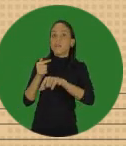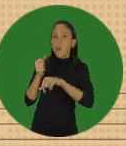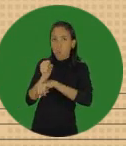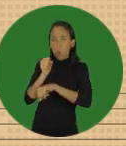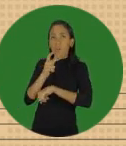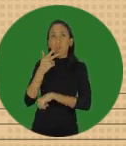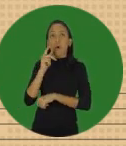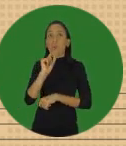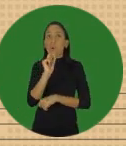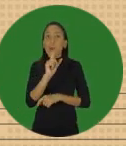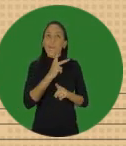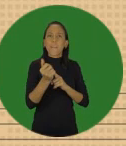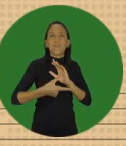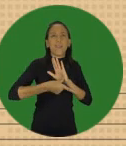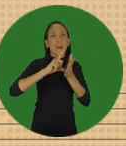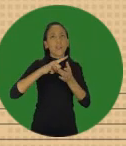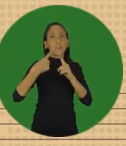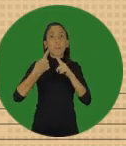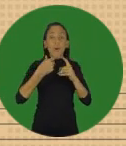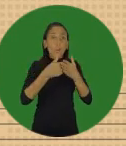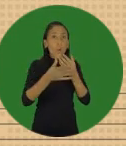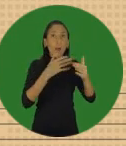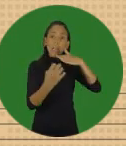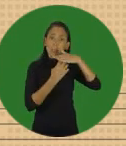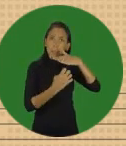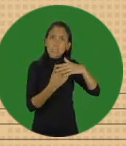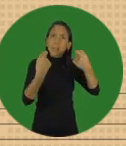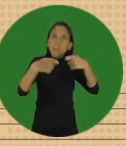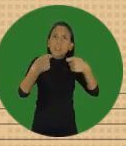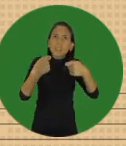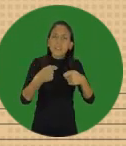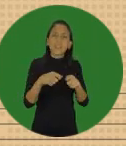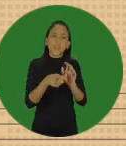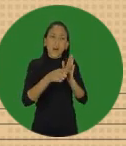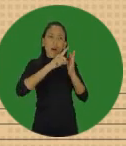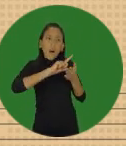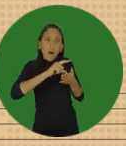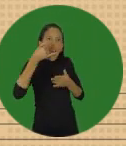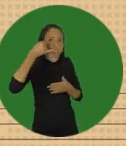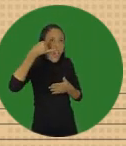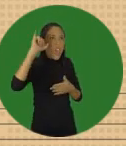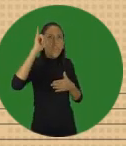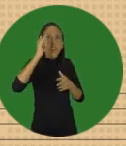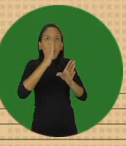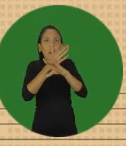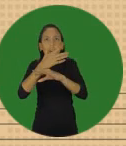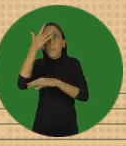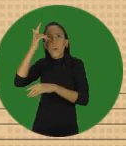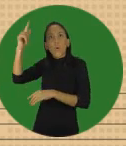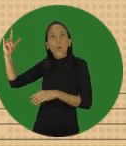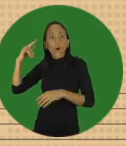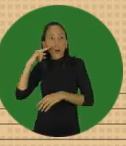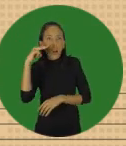segurança para que terceiros não acessem os dados armazenados. E terceiro, o princípio da